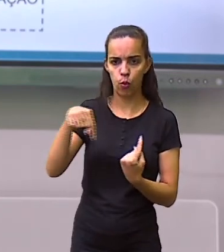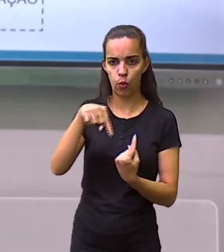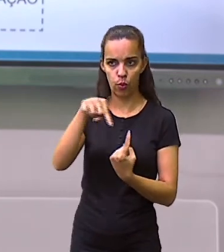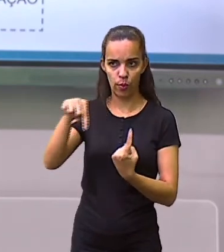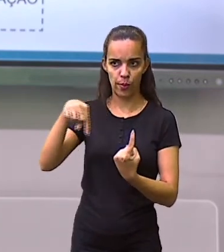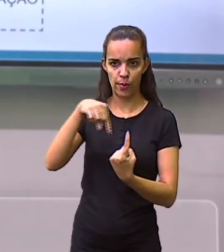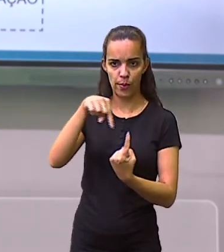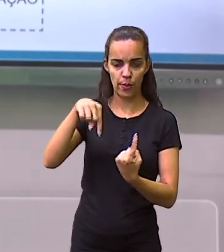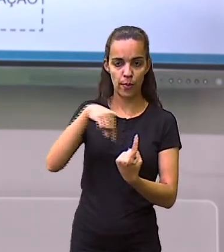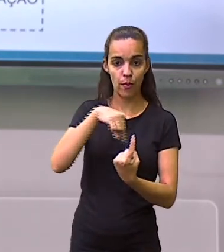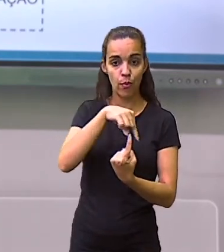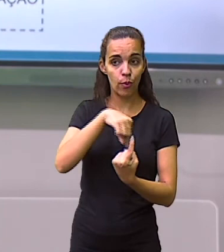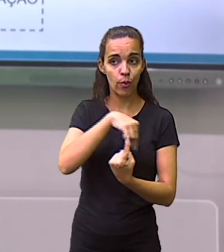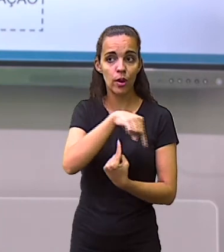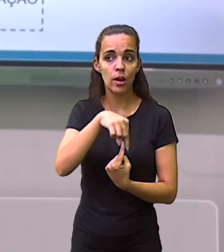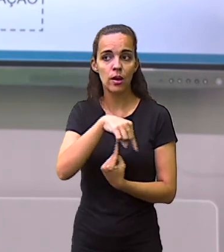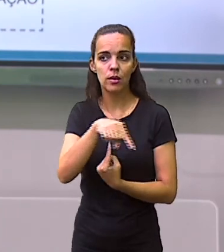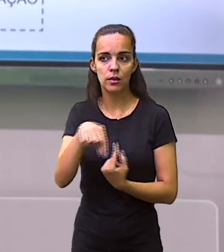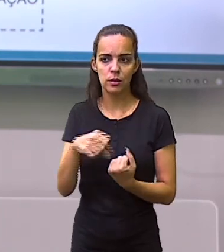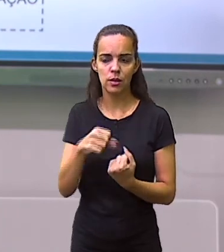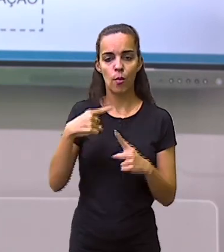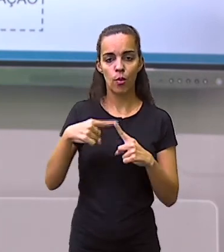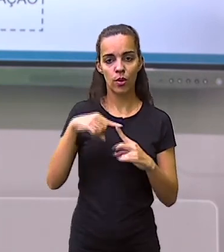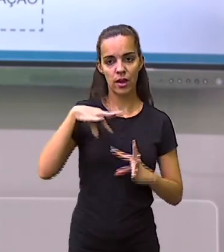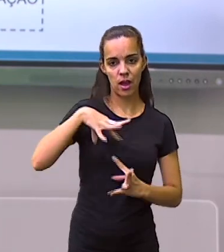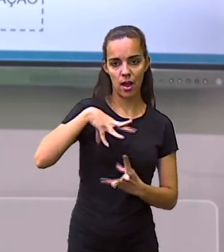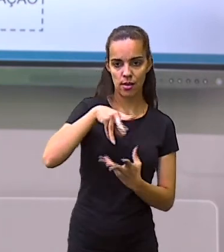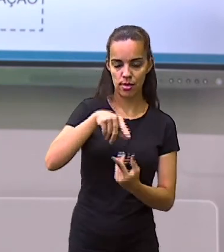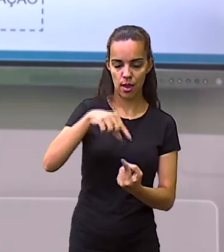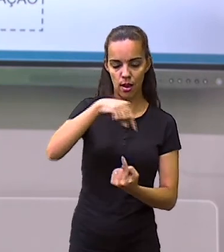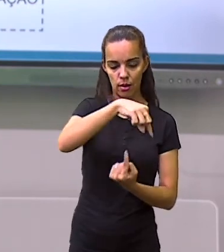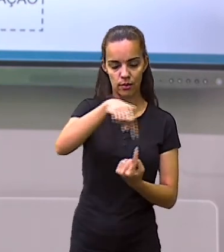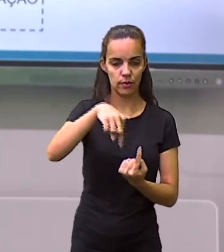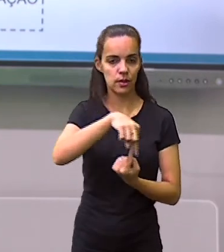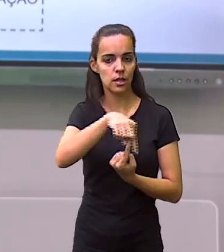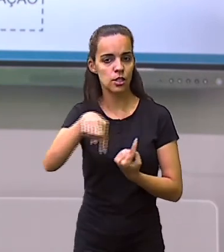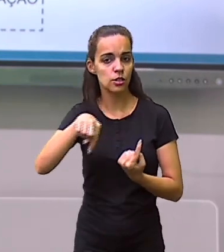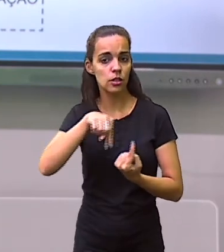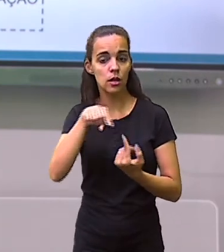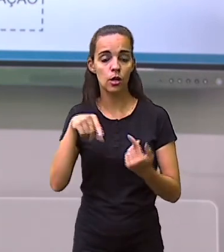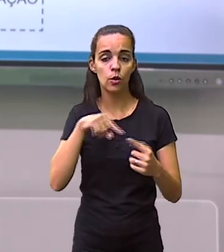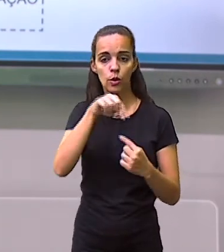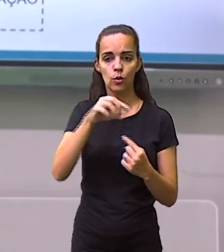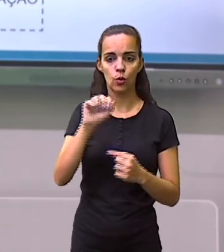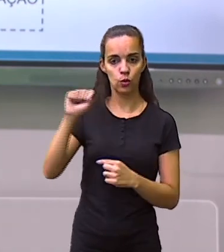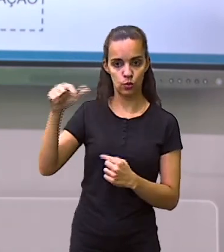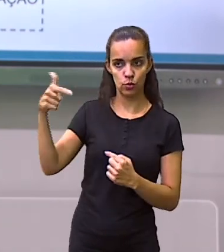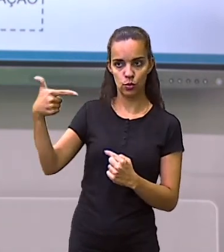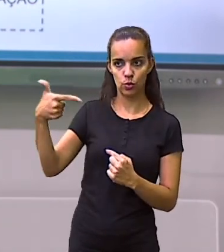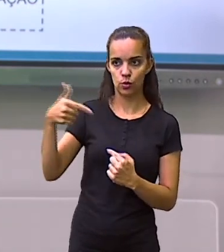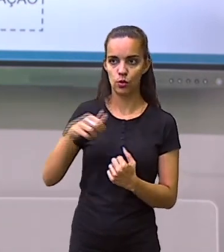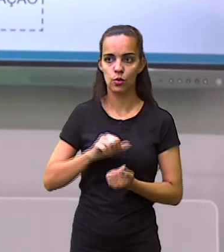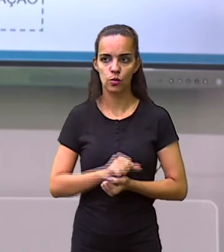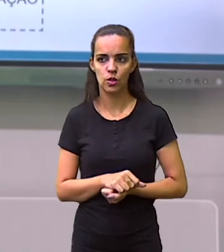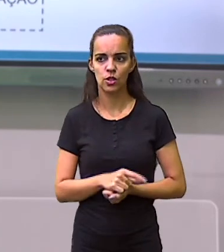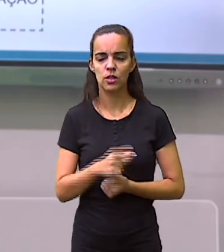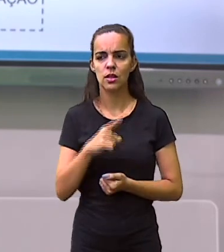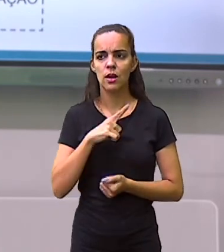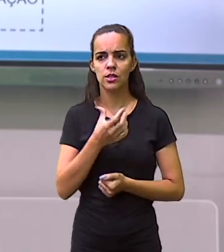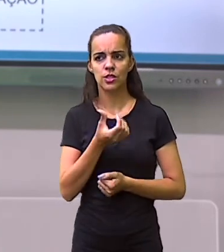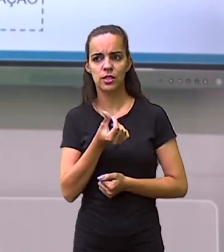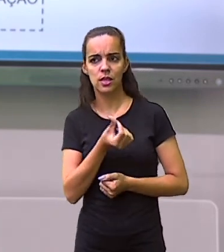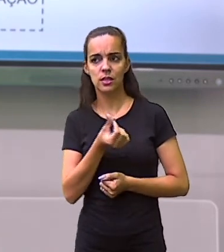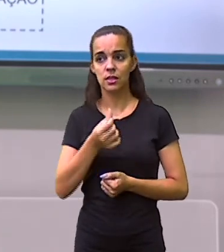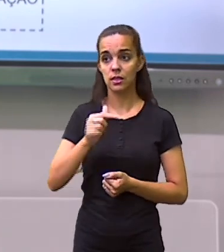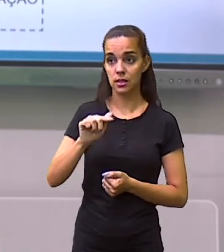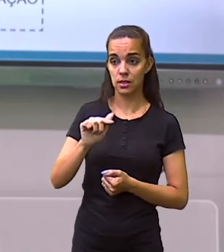na qual nós temos aí a Terra realizando o movimento em torno do Sol, que dura 365 dias,